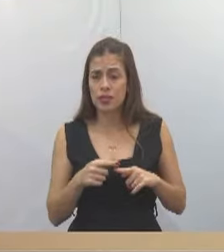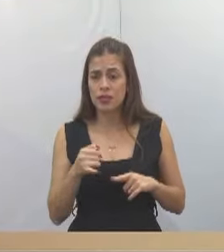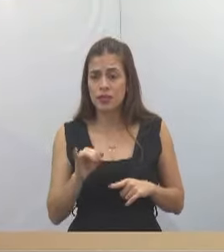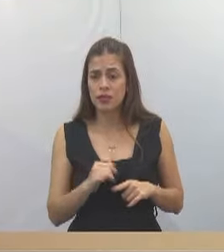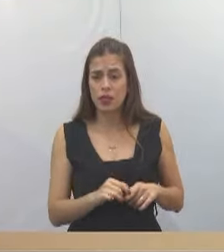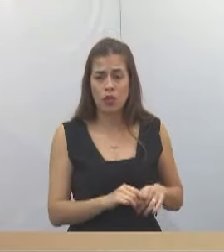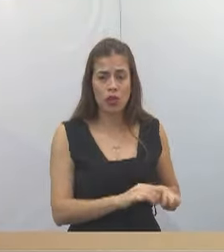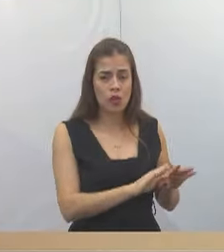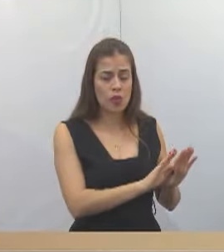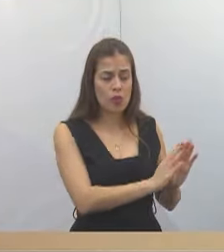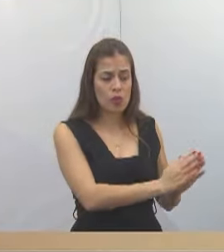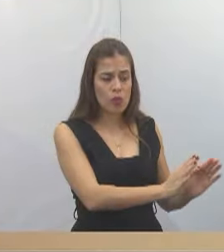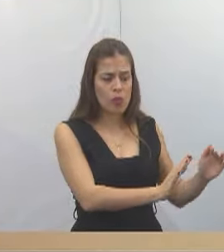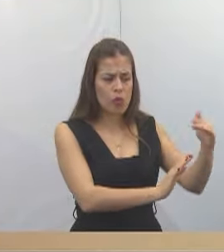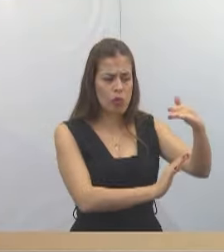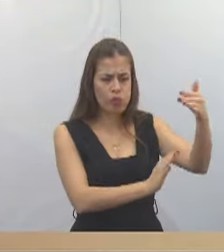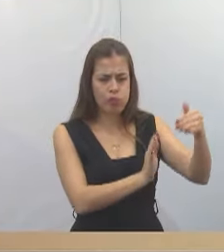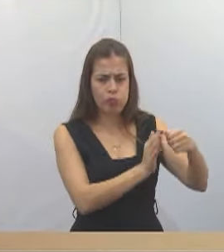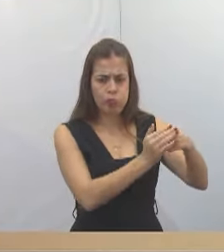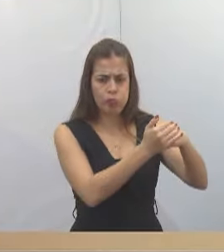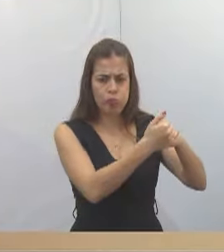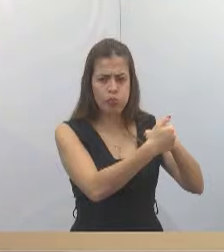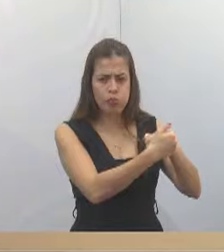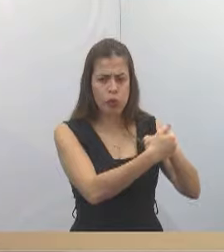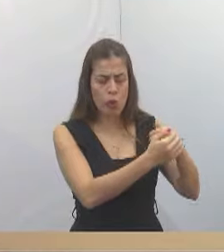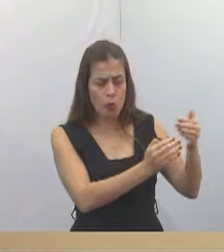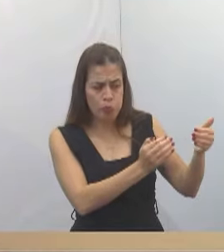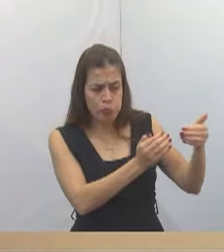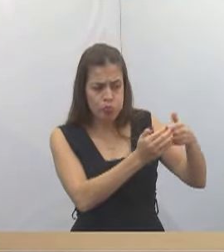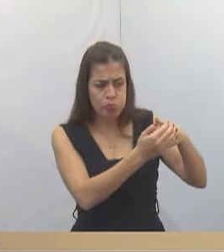mas tem lá um toldo